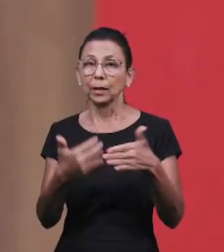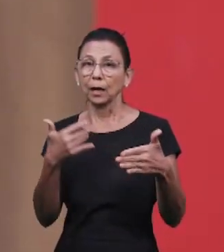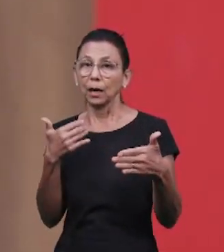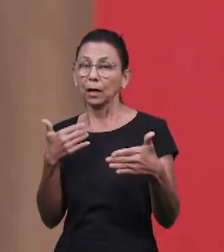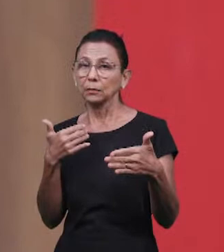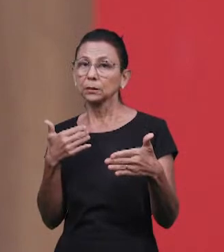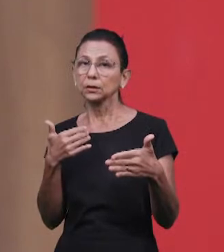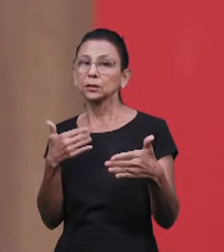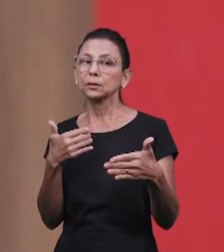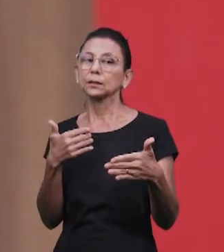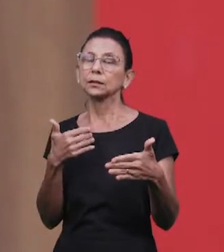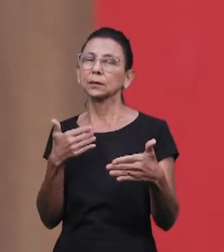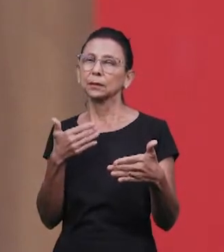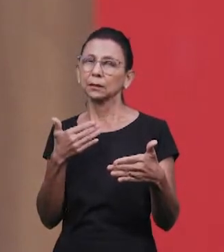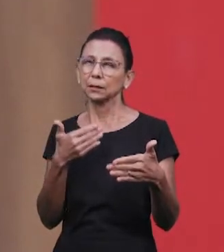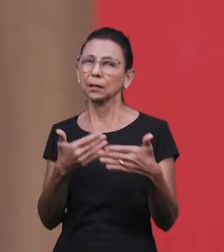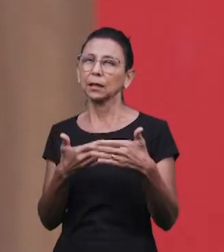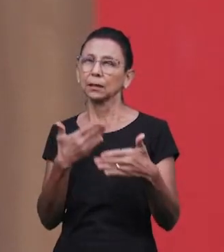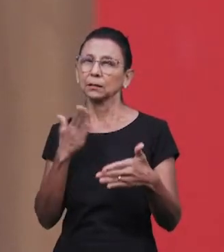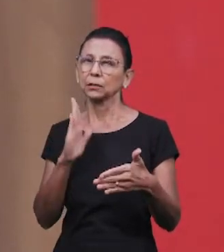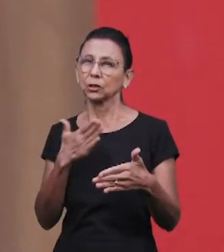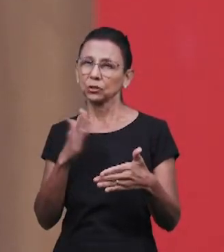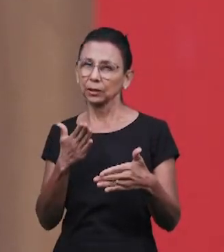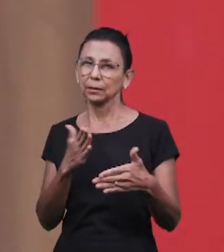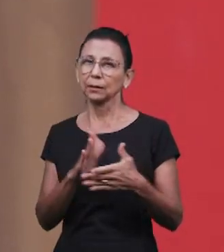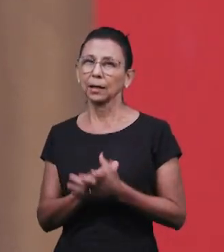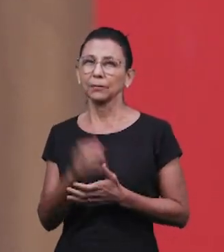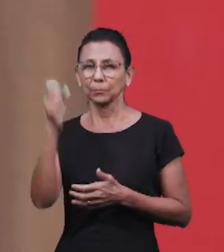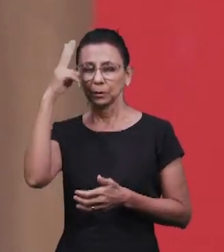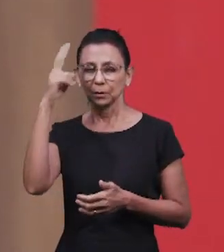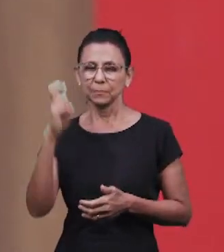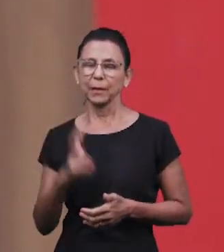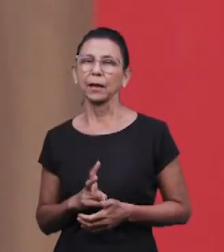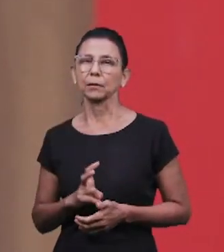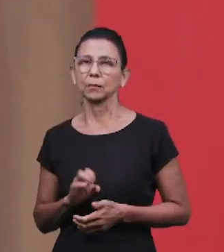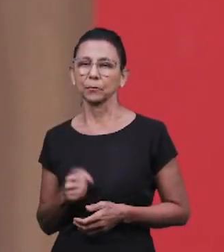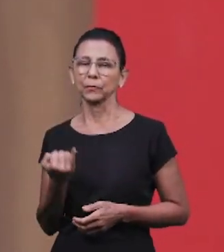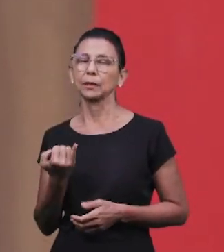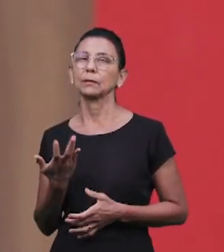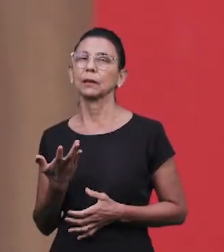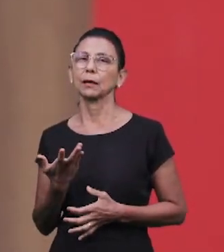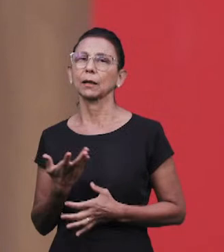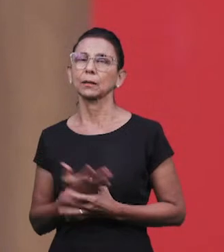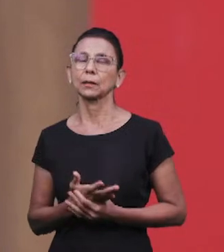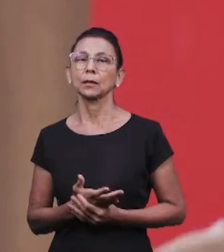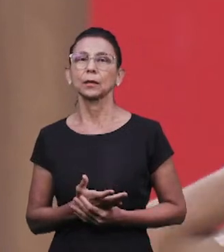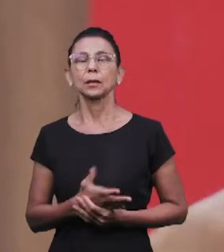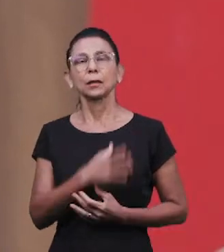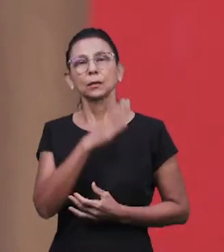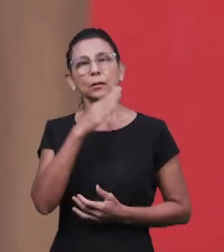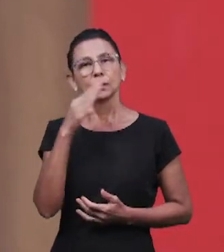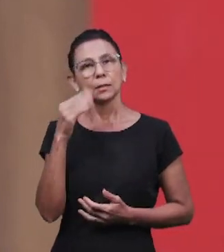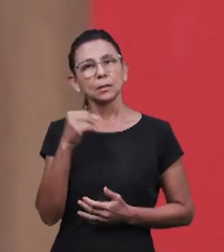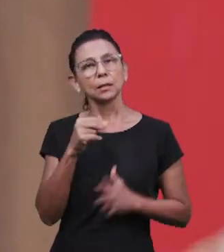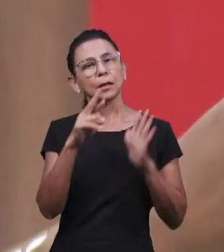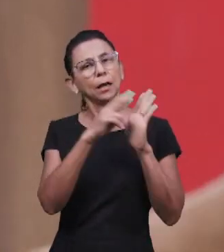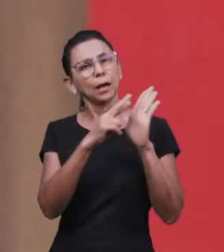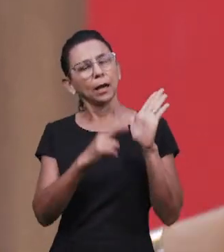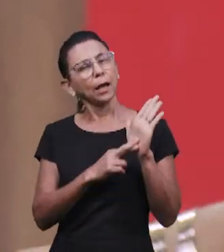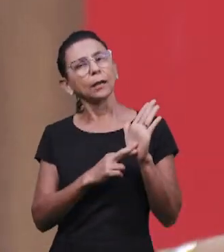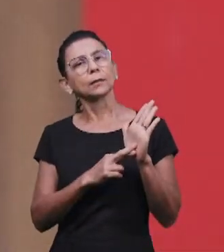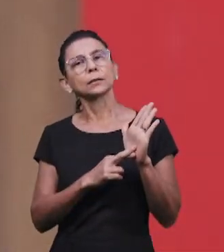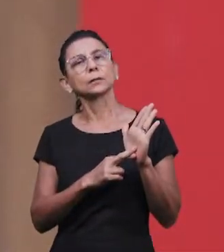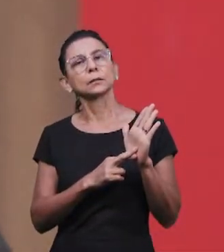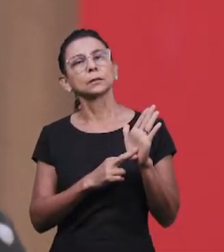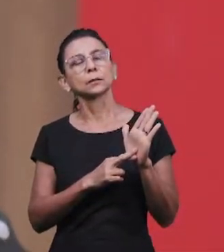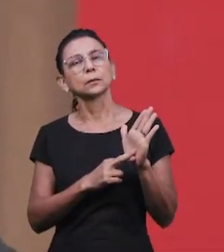existe o adolescente, o jovem e a criança, ela tem as suas regras. Então, quando você começa a mostrar que aquilo